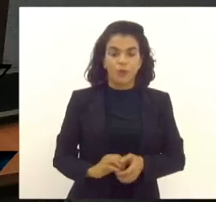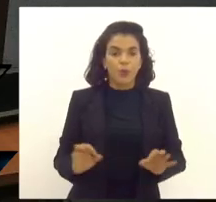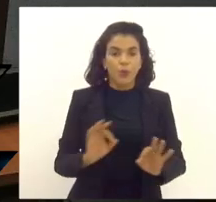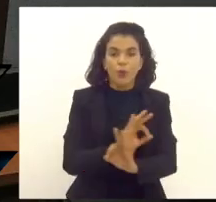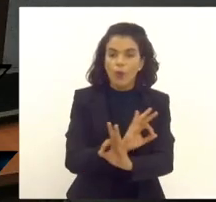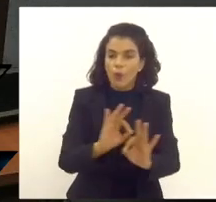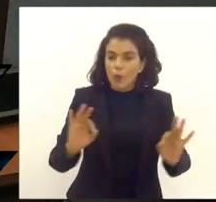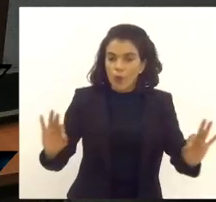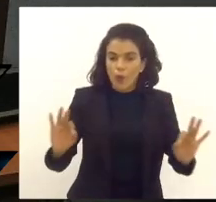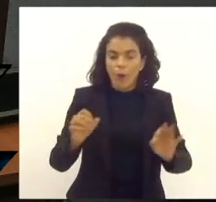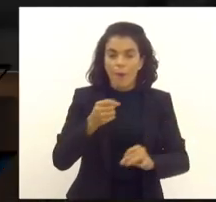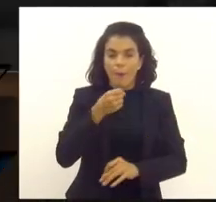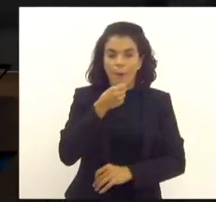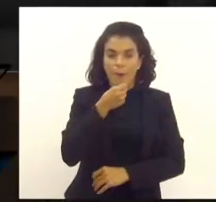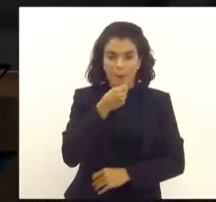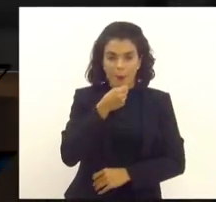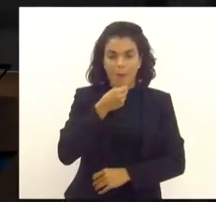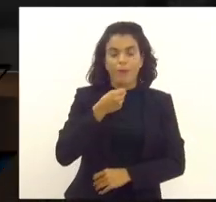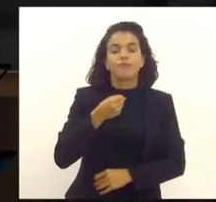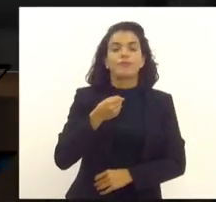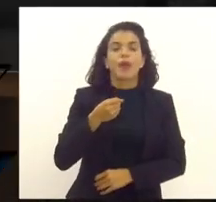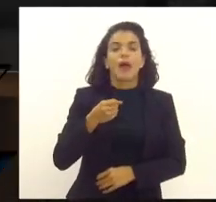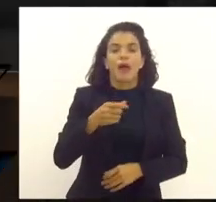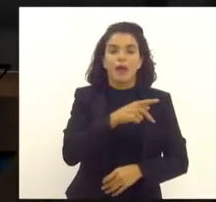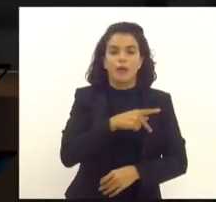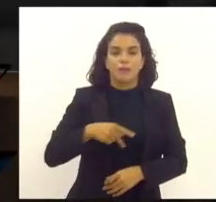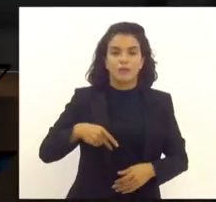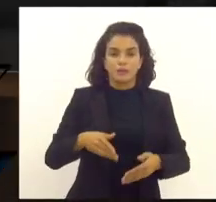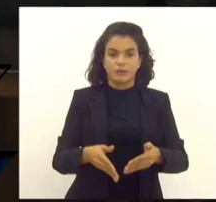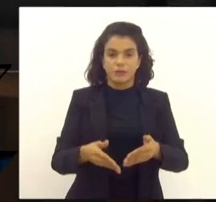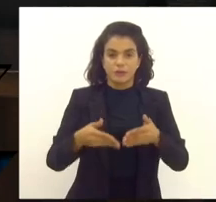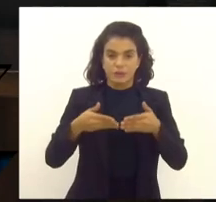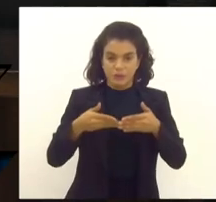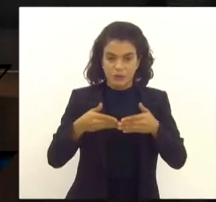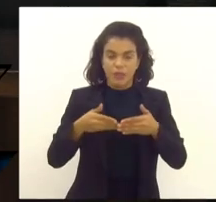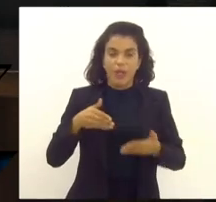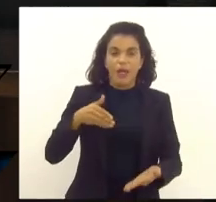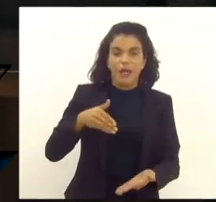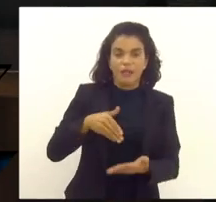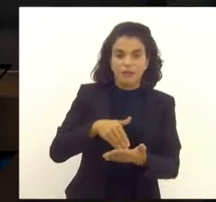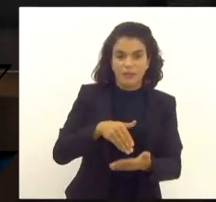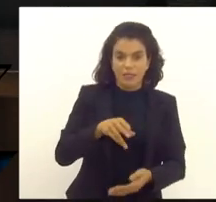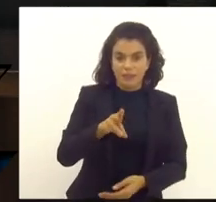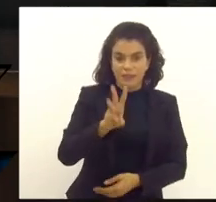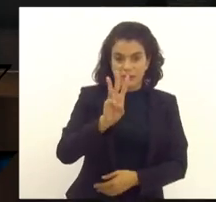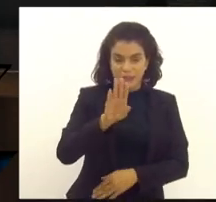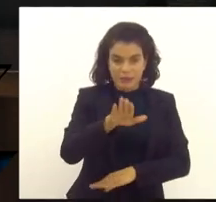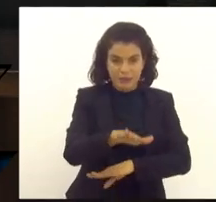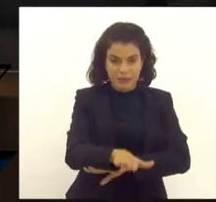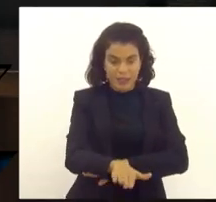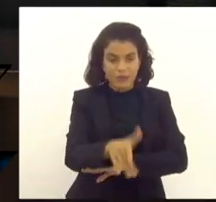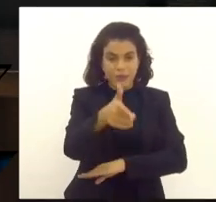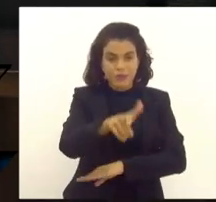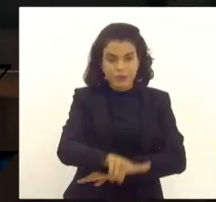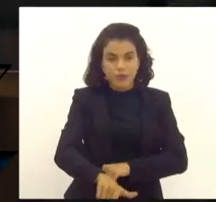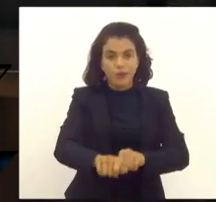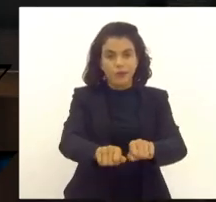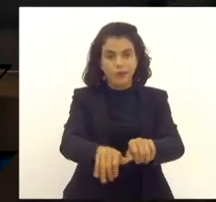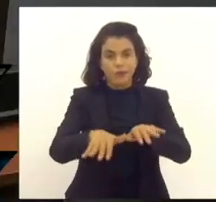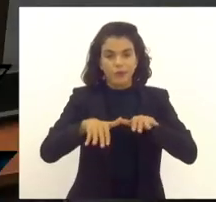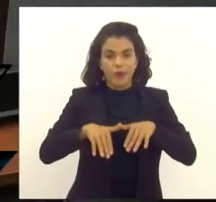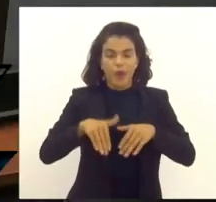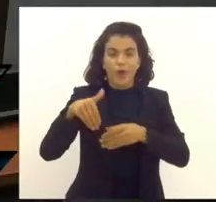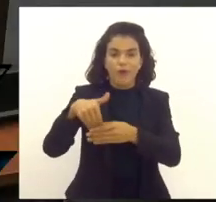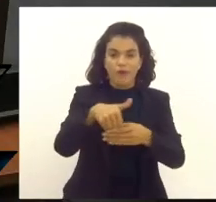não havendo mais orador escrito a presidência suspende a sessão até às 15 horas quando retornaremos com